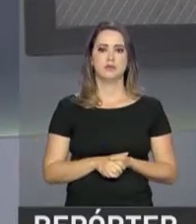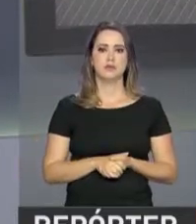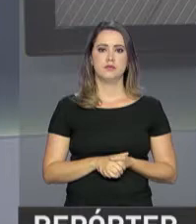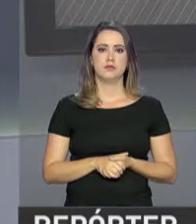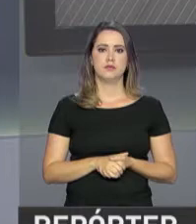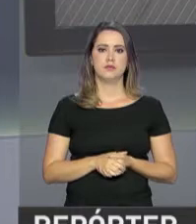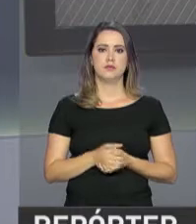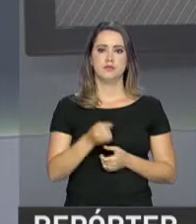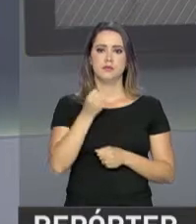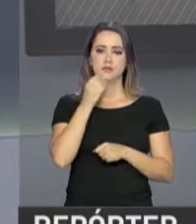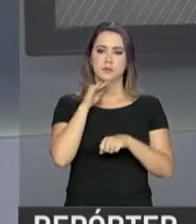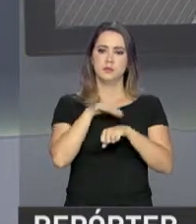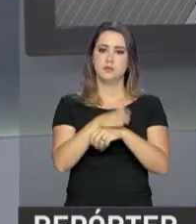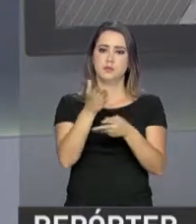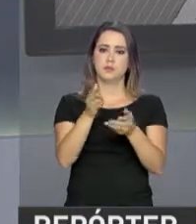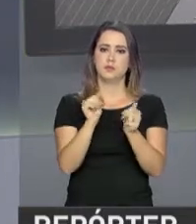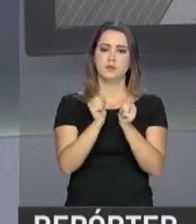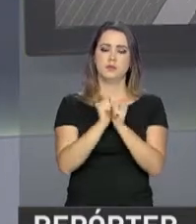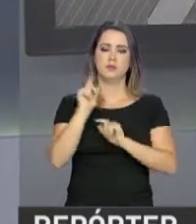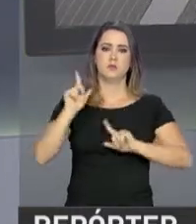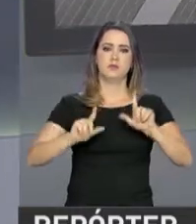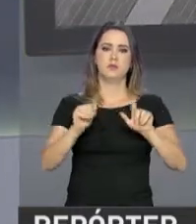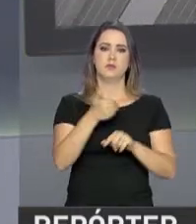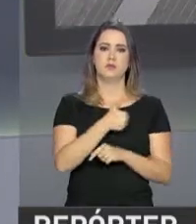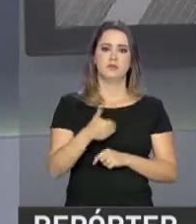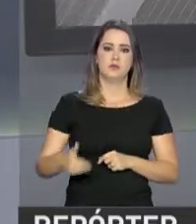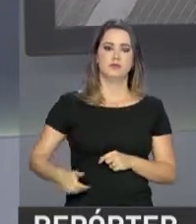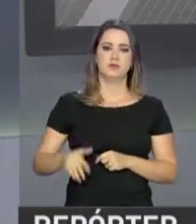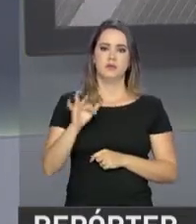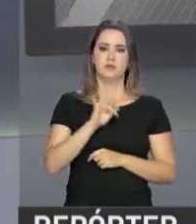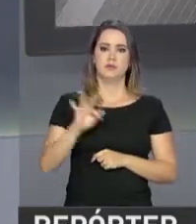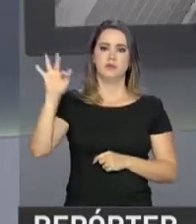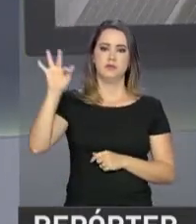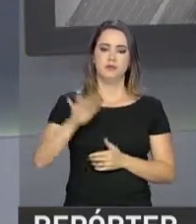na internet. Uma boa noite para você e continue com a gente aqui